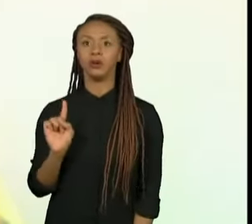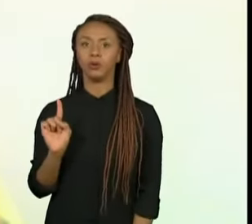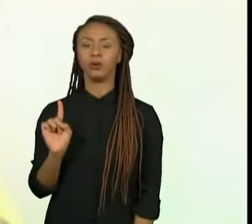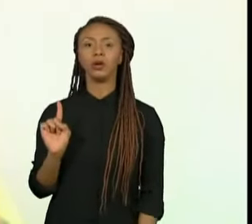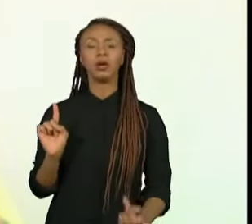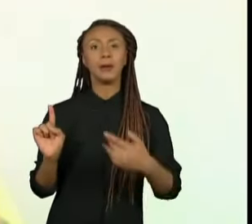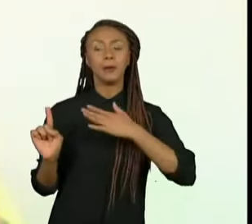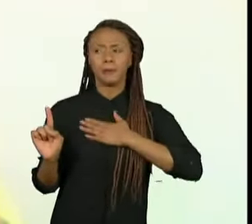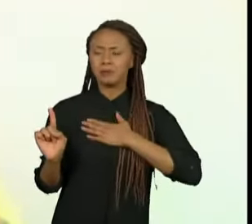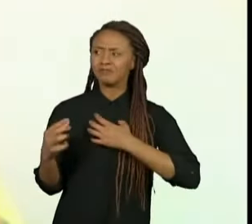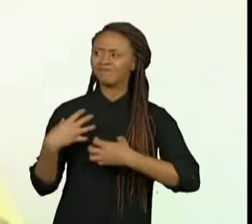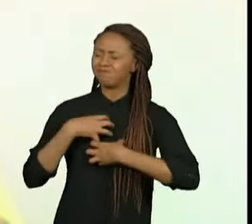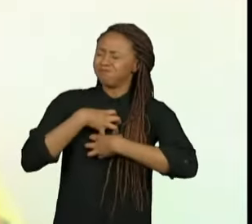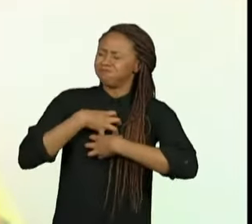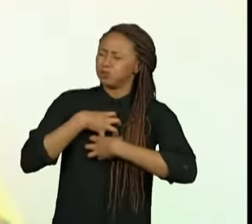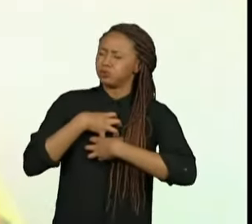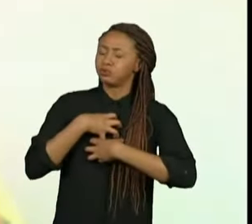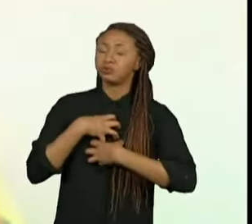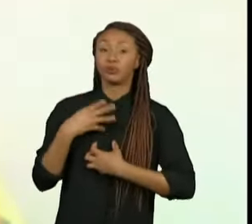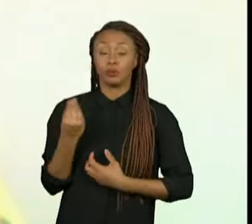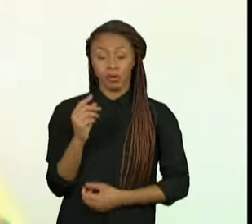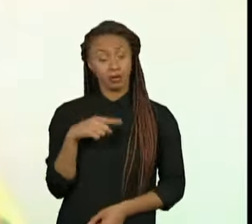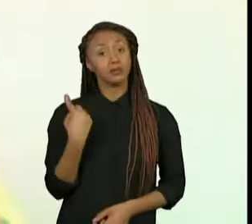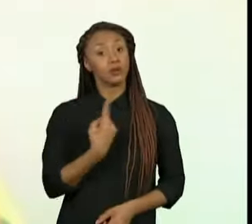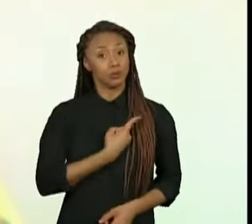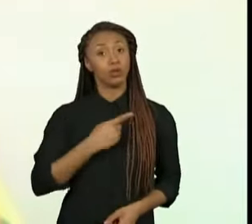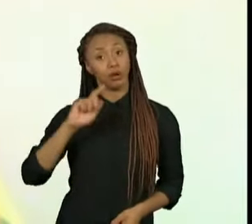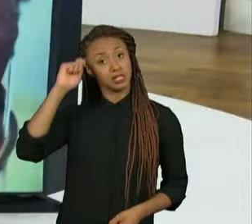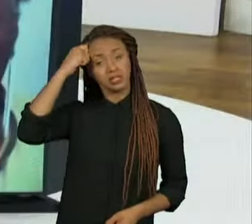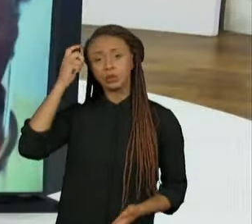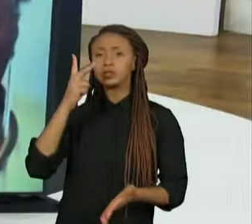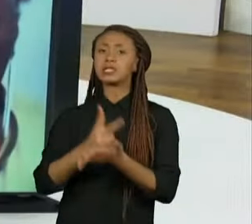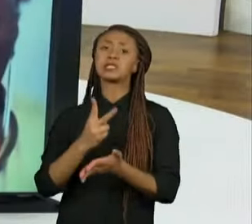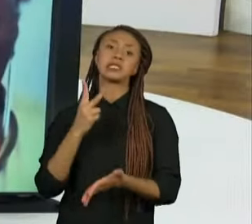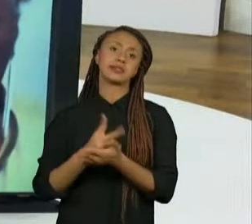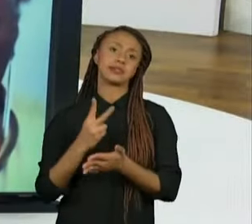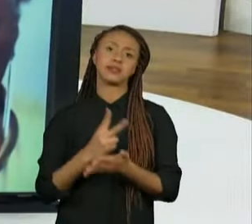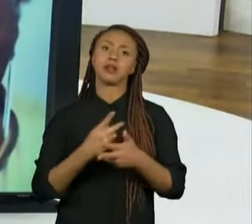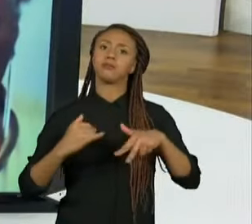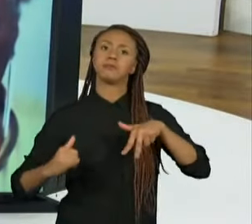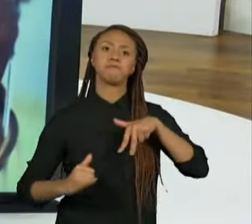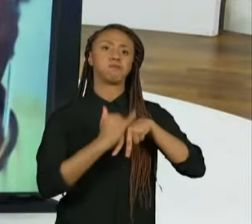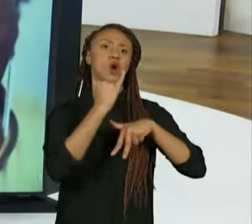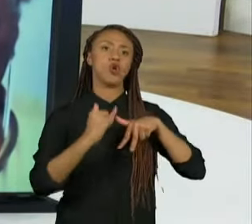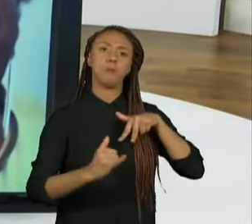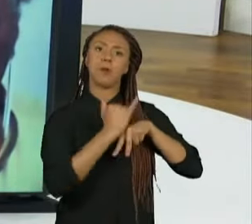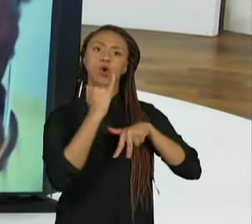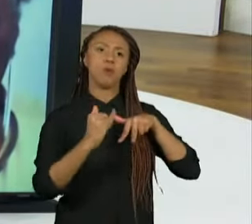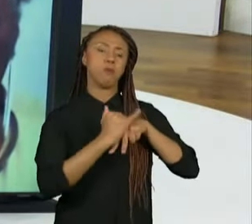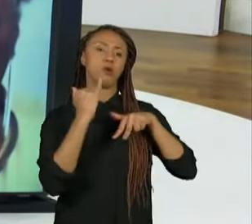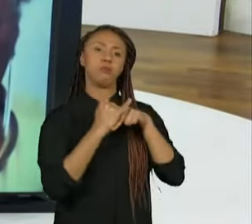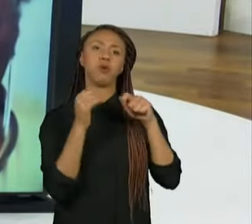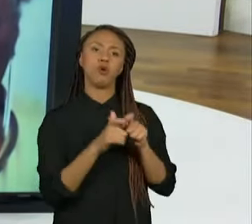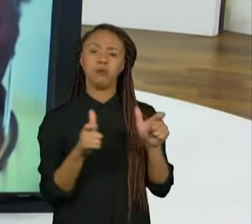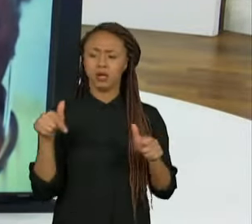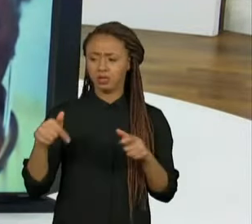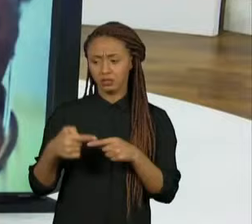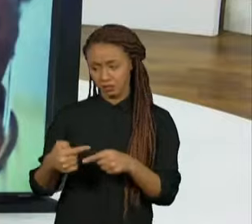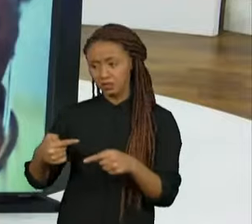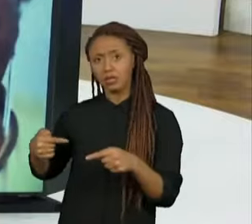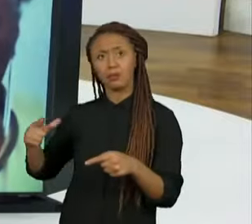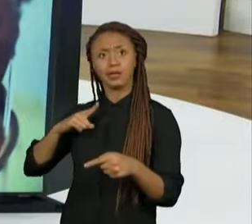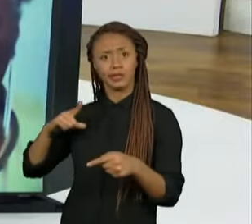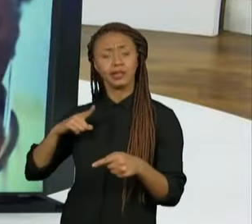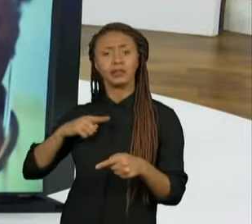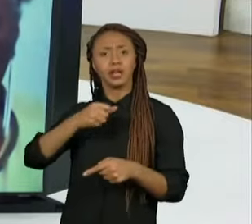muito fundo esse conto, porque nós, negros, somos vítimas preferenciais, né? Agora mesmo, essa semana, saíram